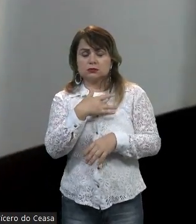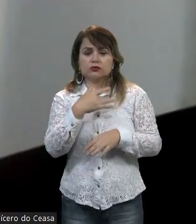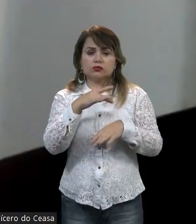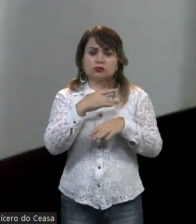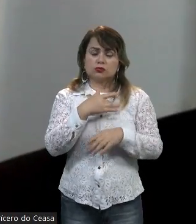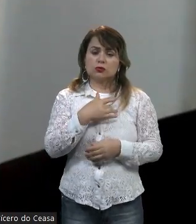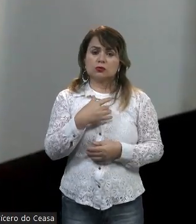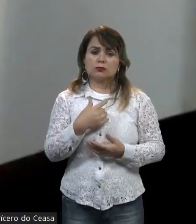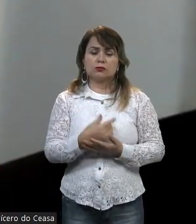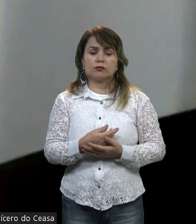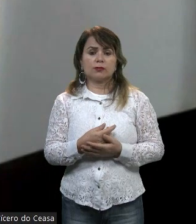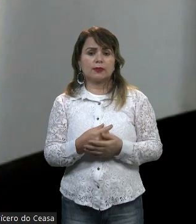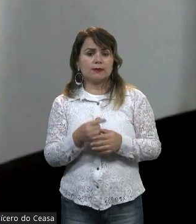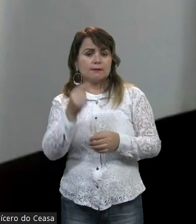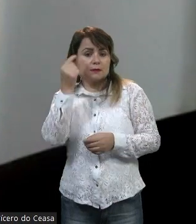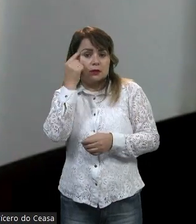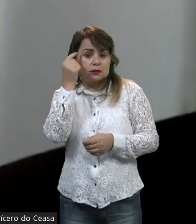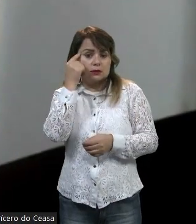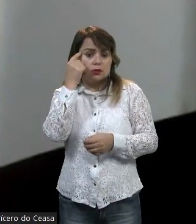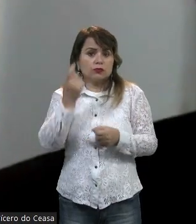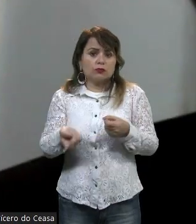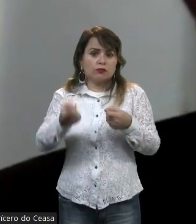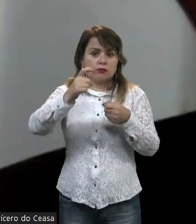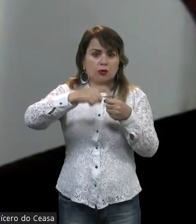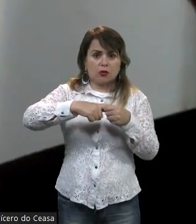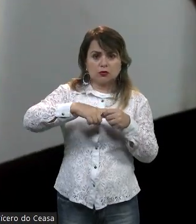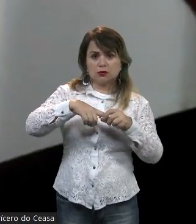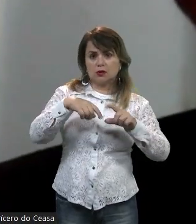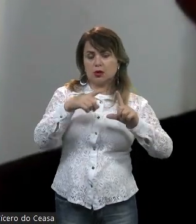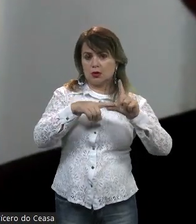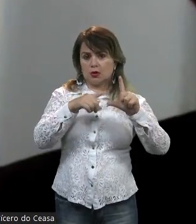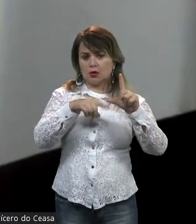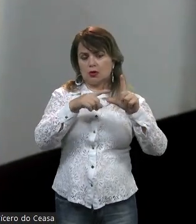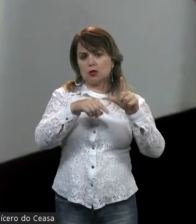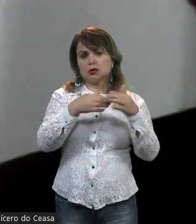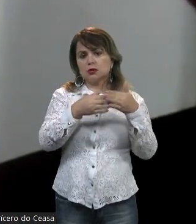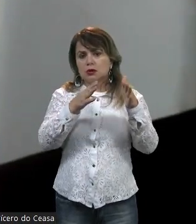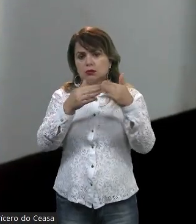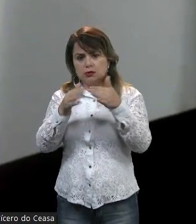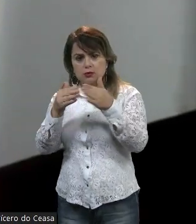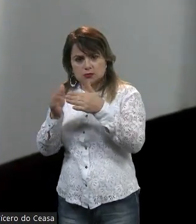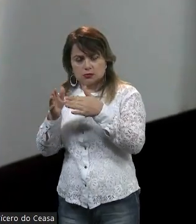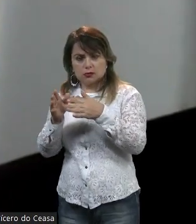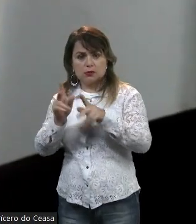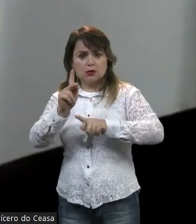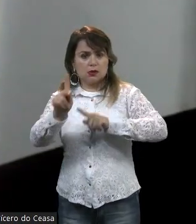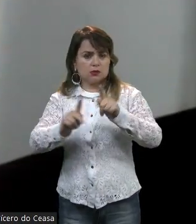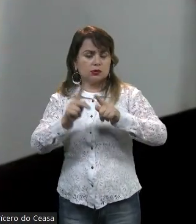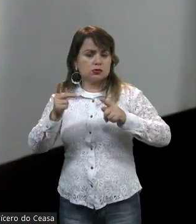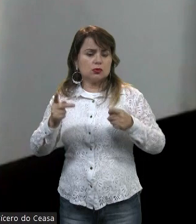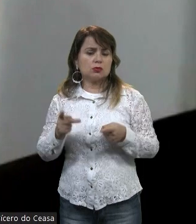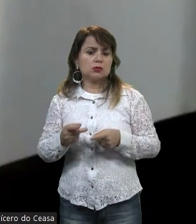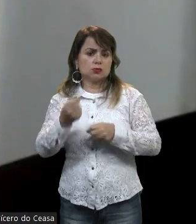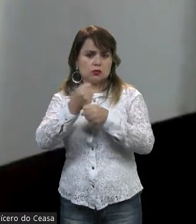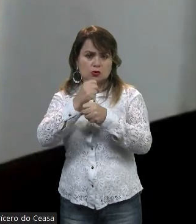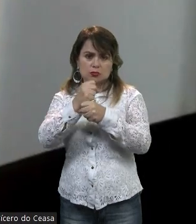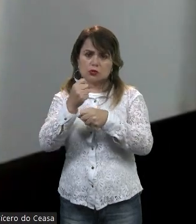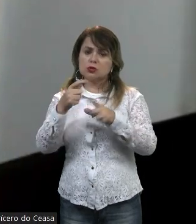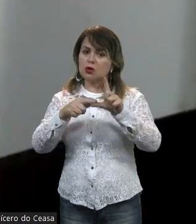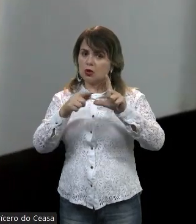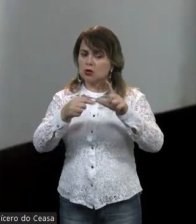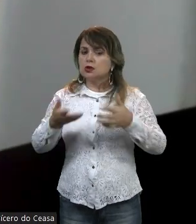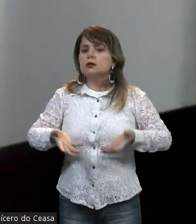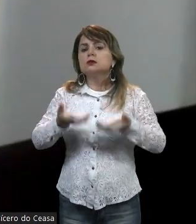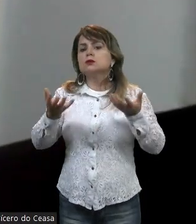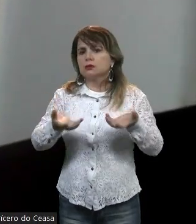do comércio, a alegria, e teve bastante elogios aí de comerciantes,